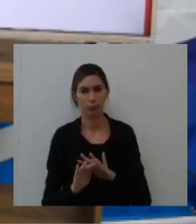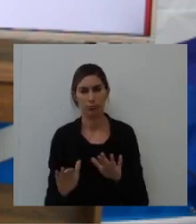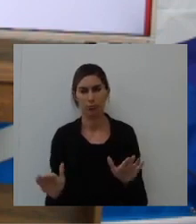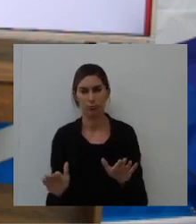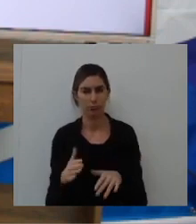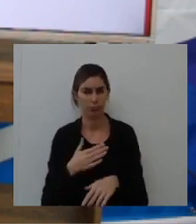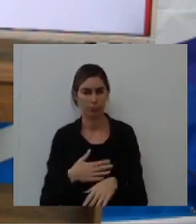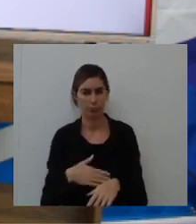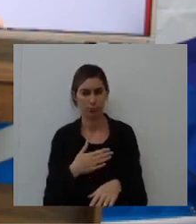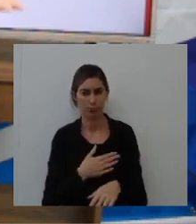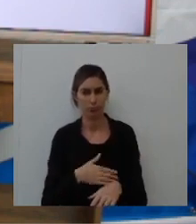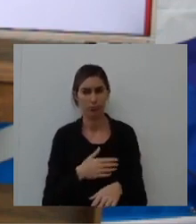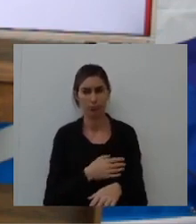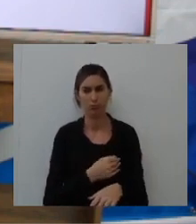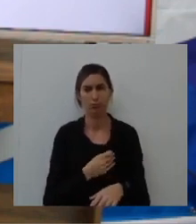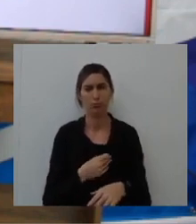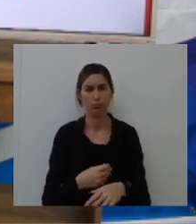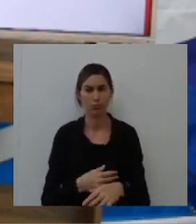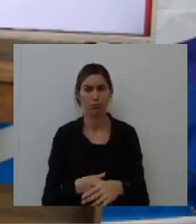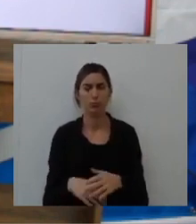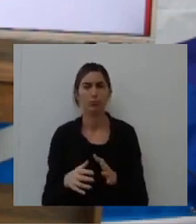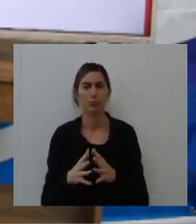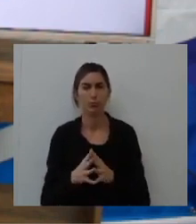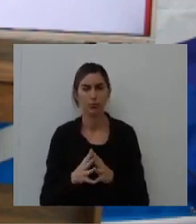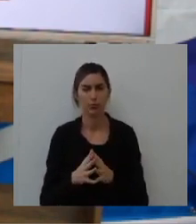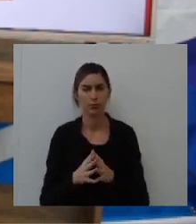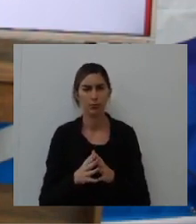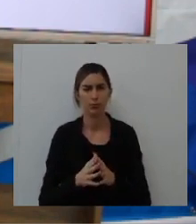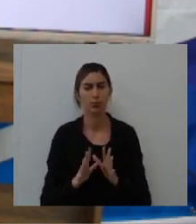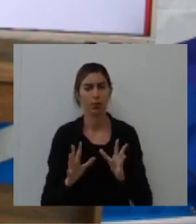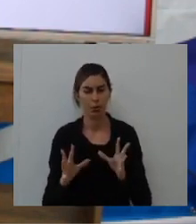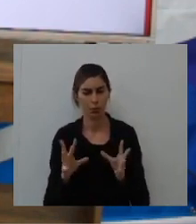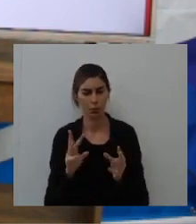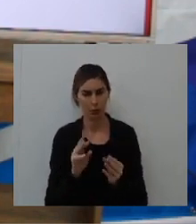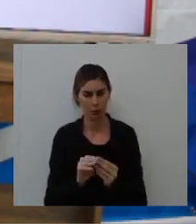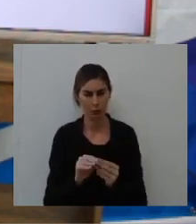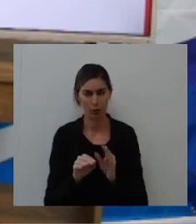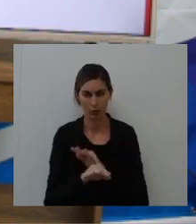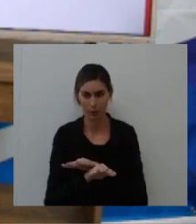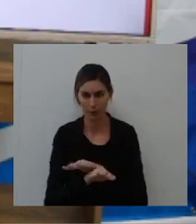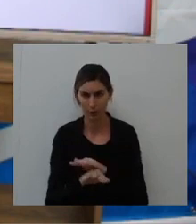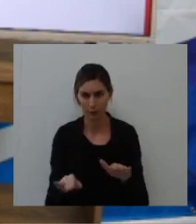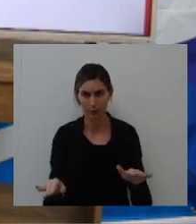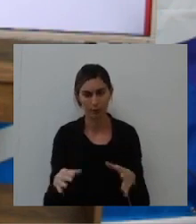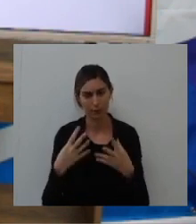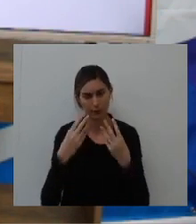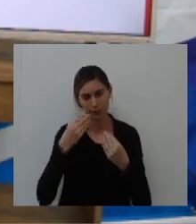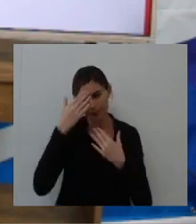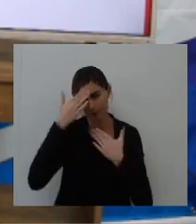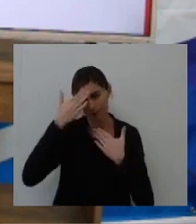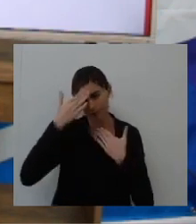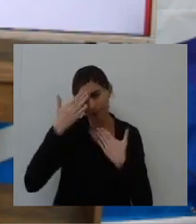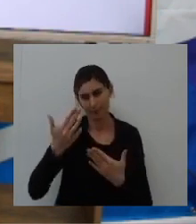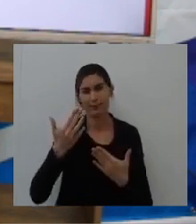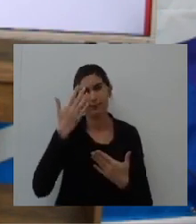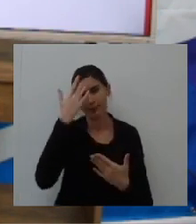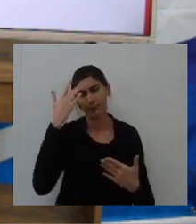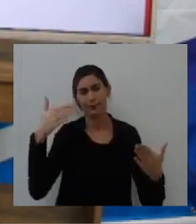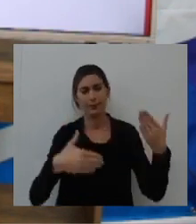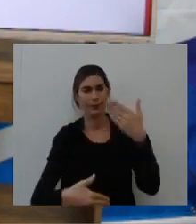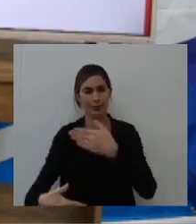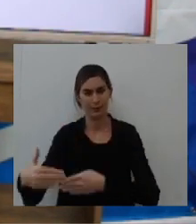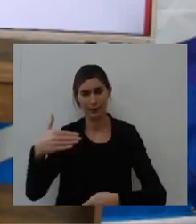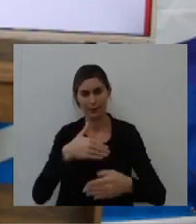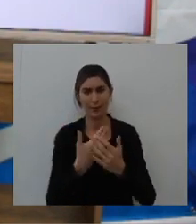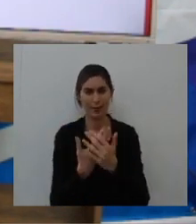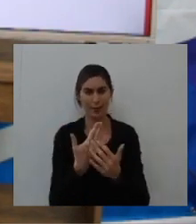estamos tranquilo. Não, mas eu acho que vou concluir por aqui, pessoal. Muito obrigada pela participação na